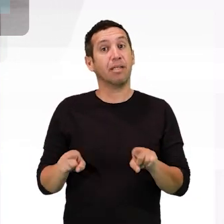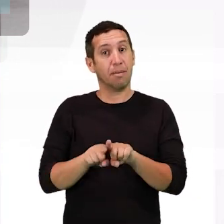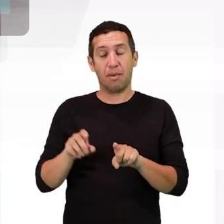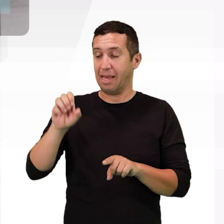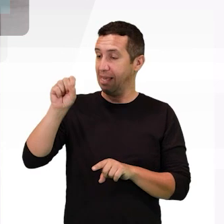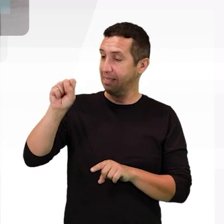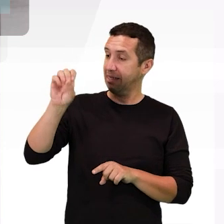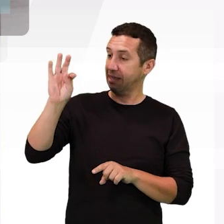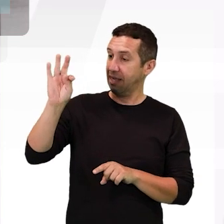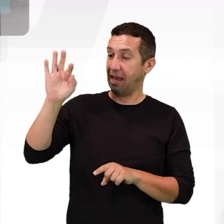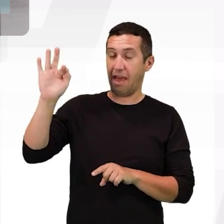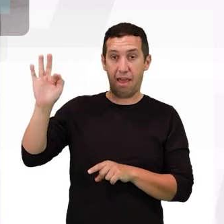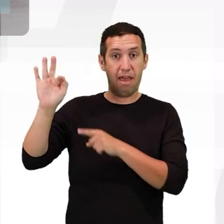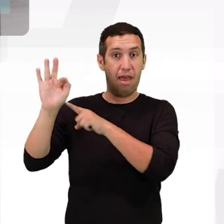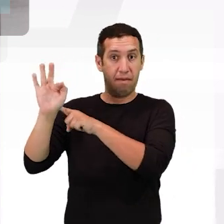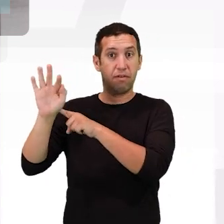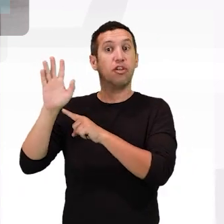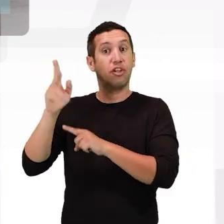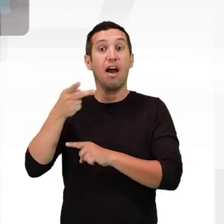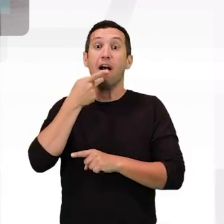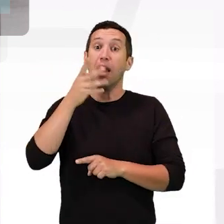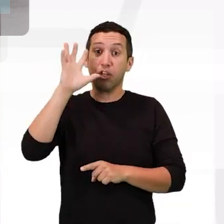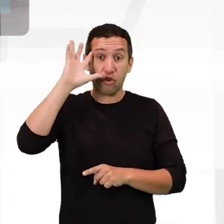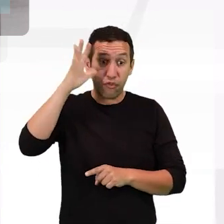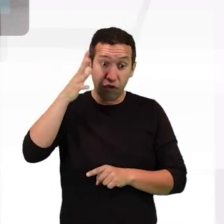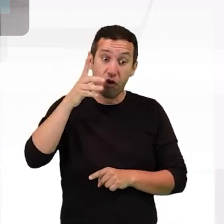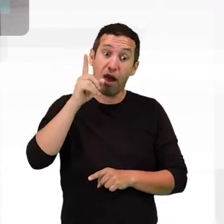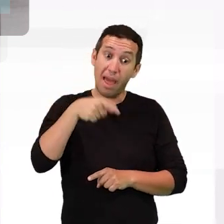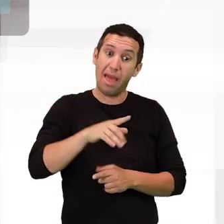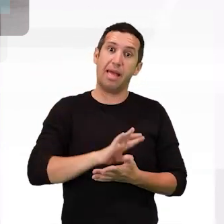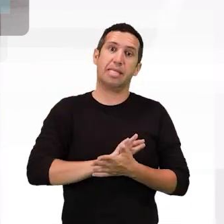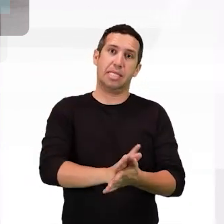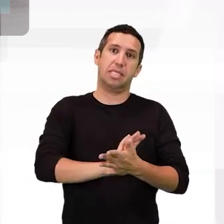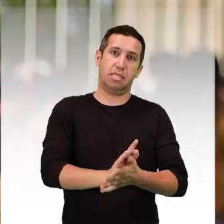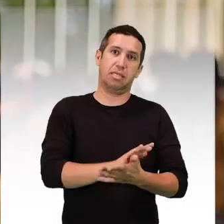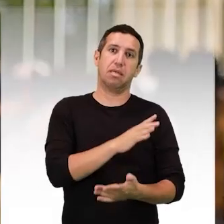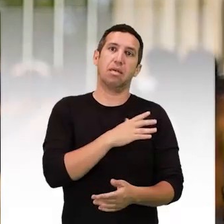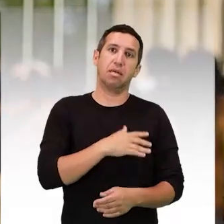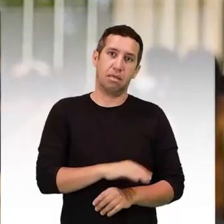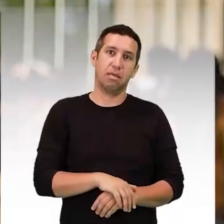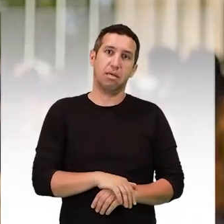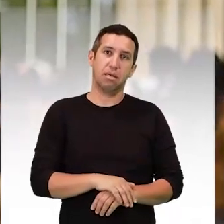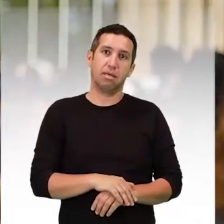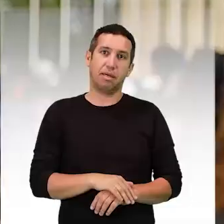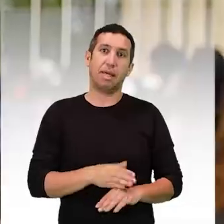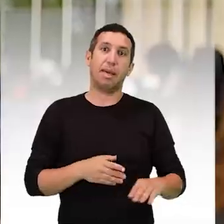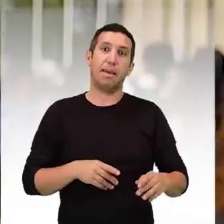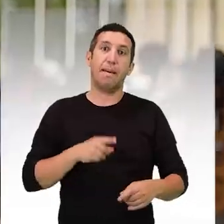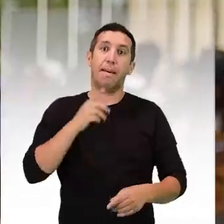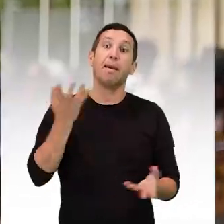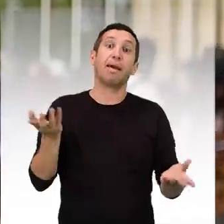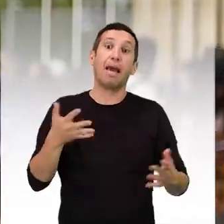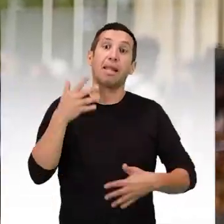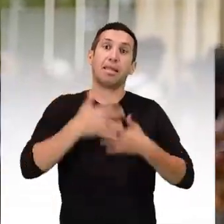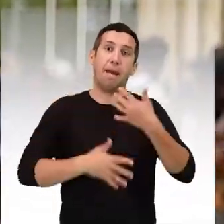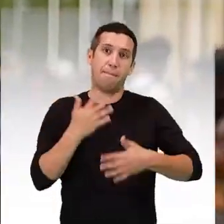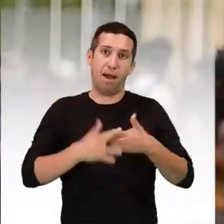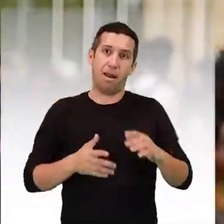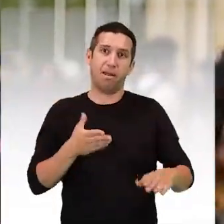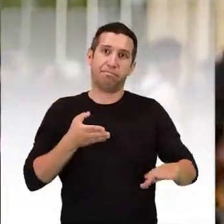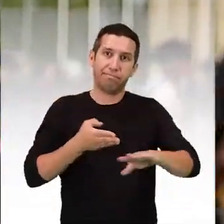Tribunal Federal, é uma postura discriminatória que impede o acesso ao trabalho. Tem certos tipos de empresa